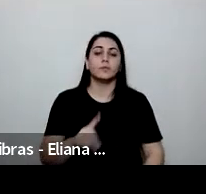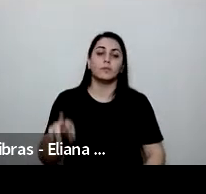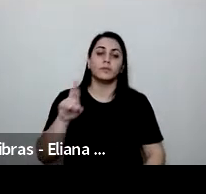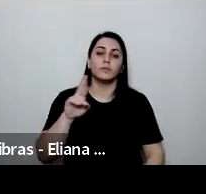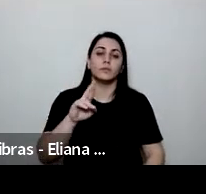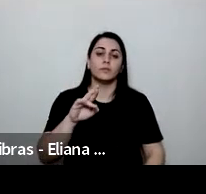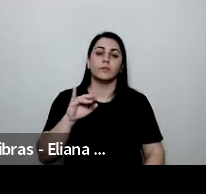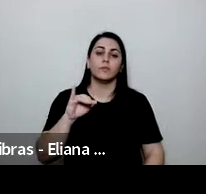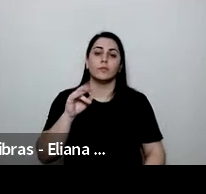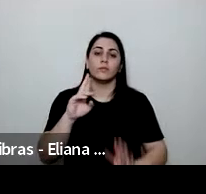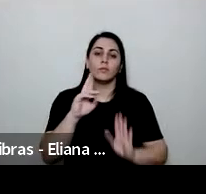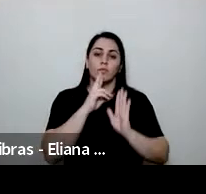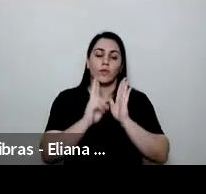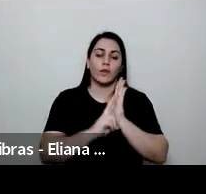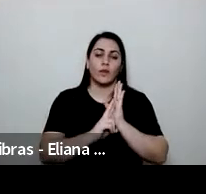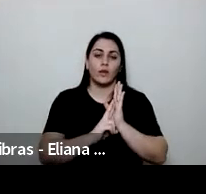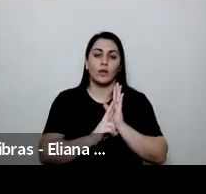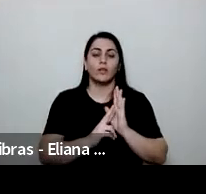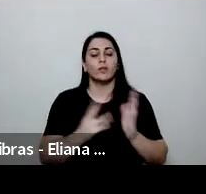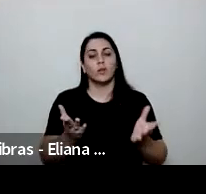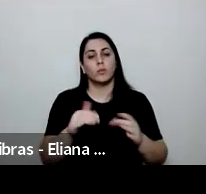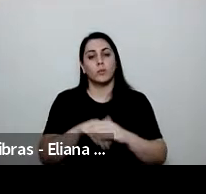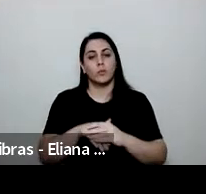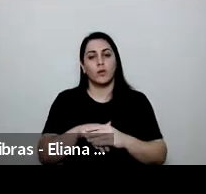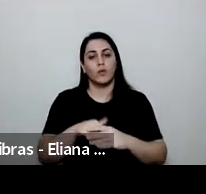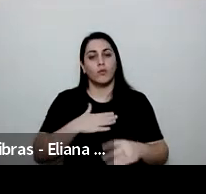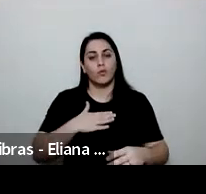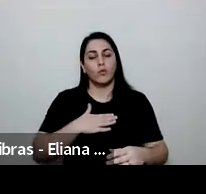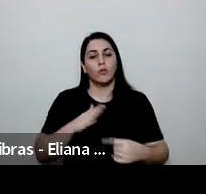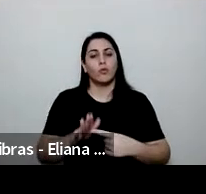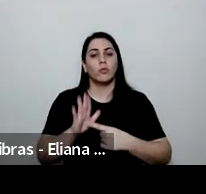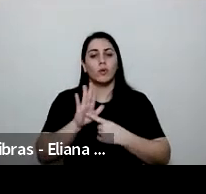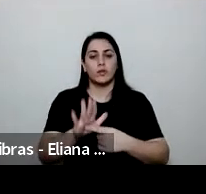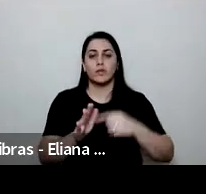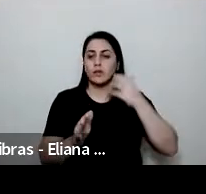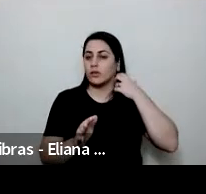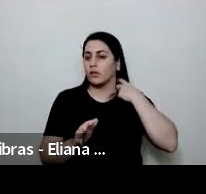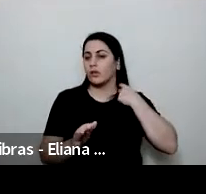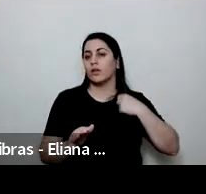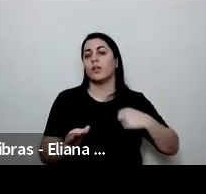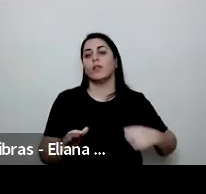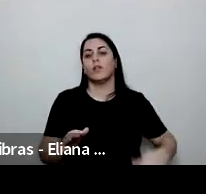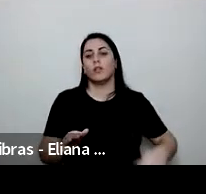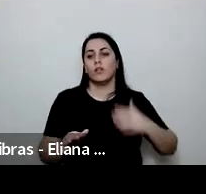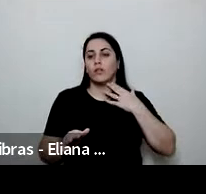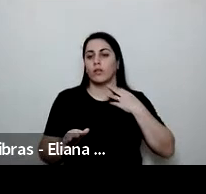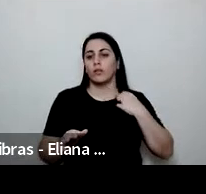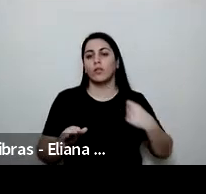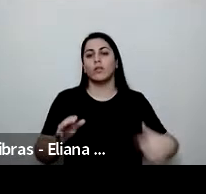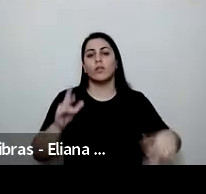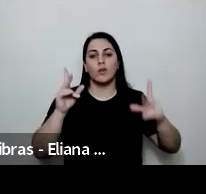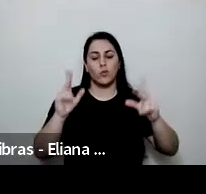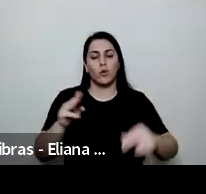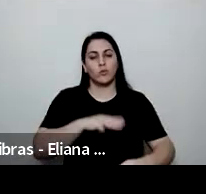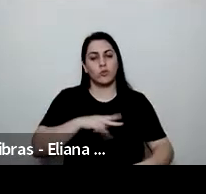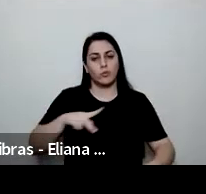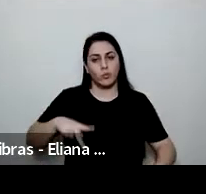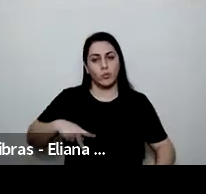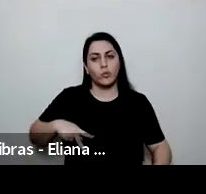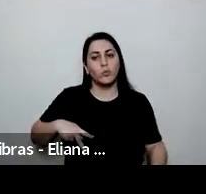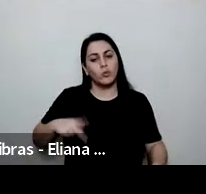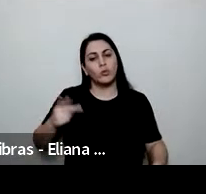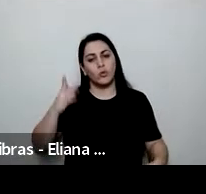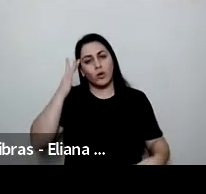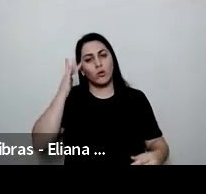relatou o genética o voto meu voto Está apresentando exatamente no sentido da manifestação ministerial n tem